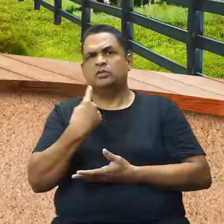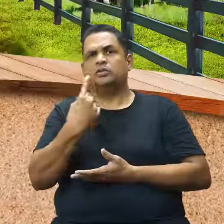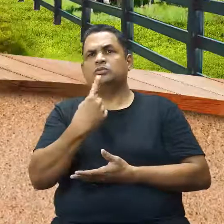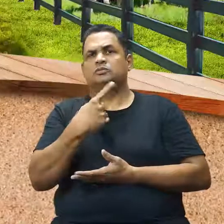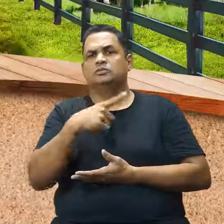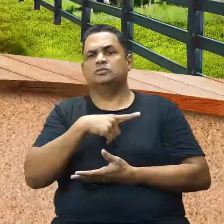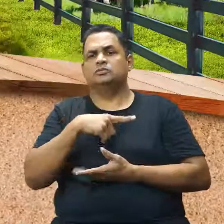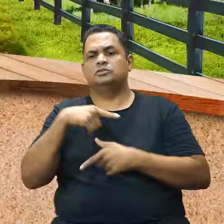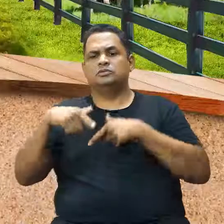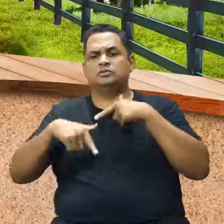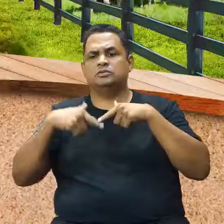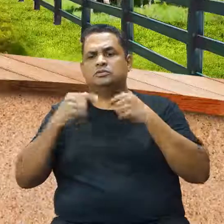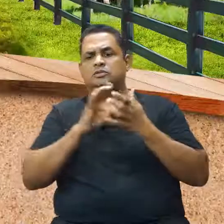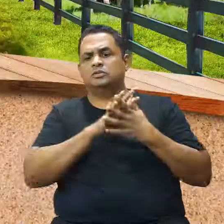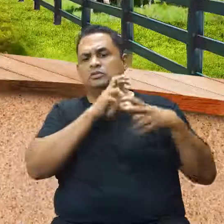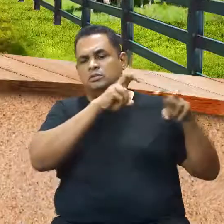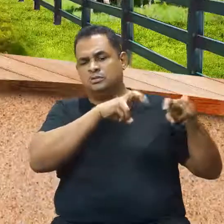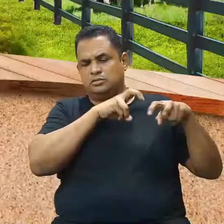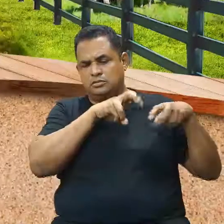das atividades agrícolas.